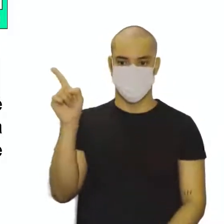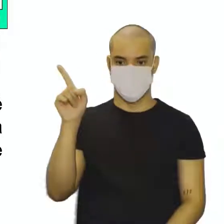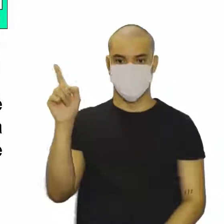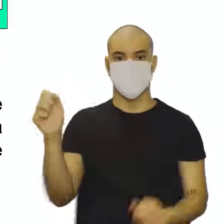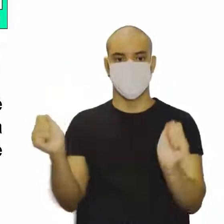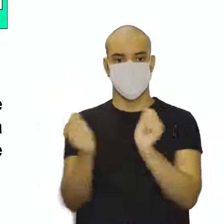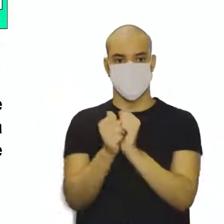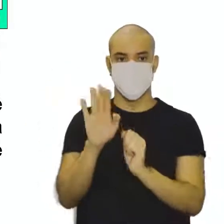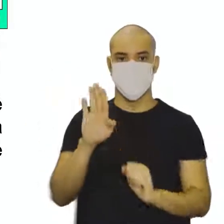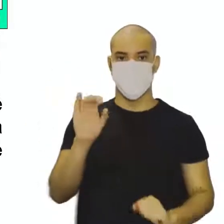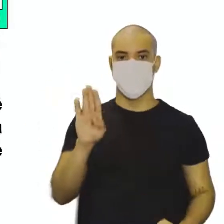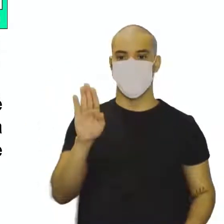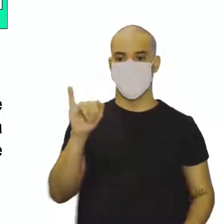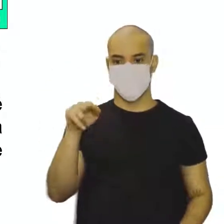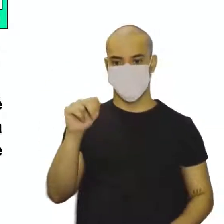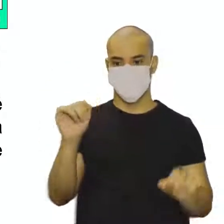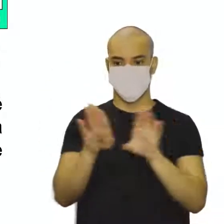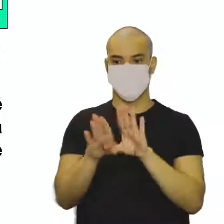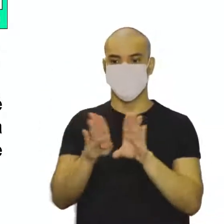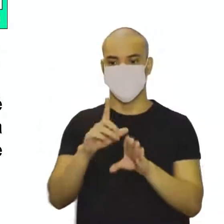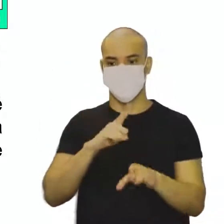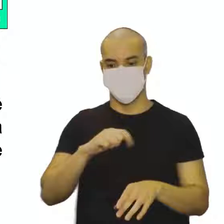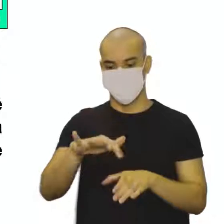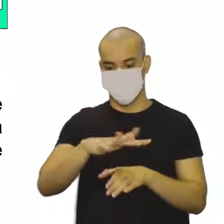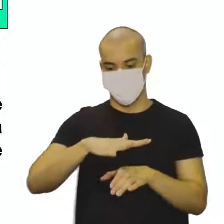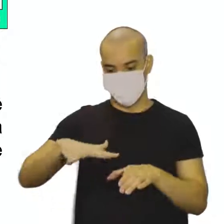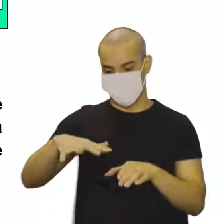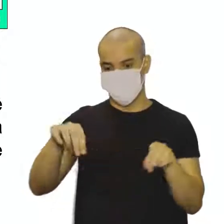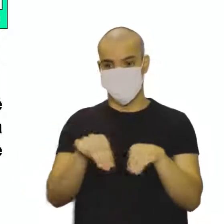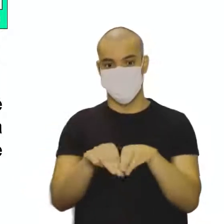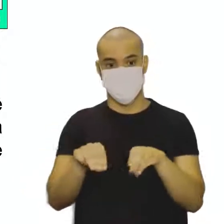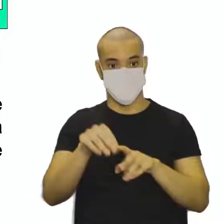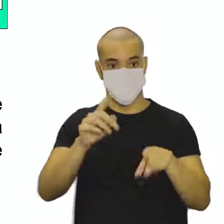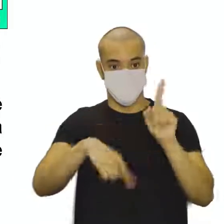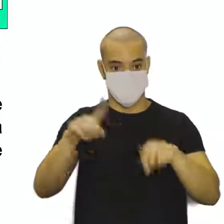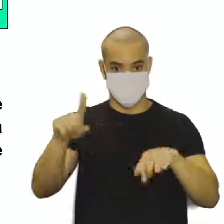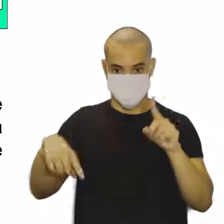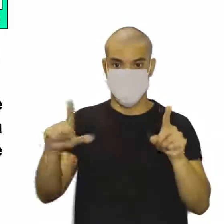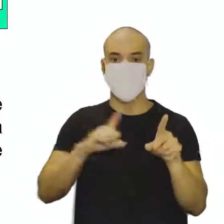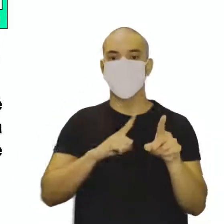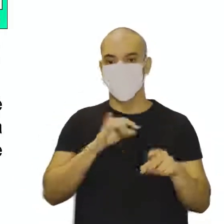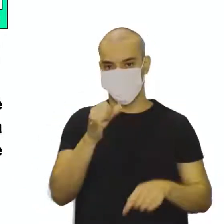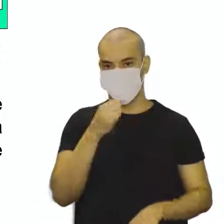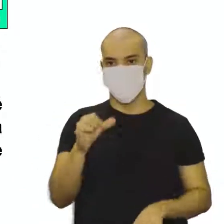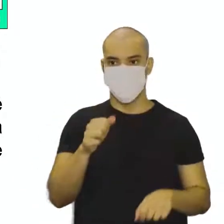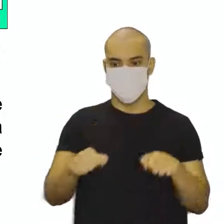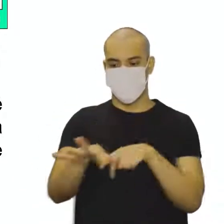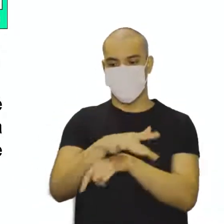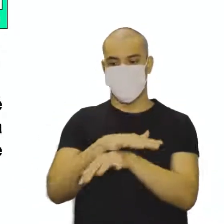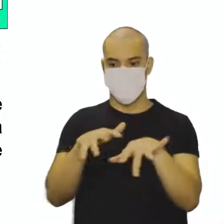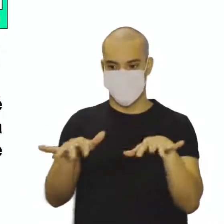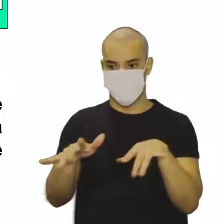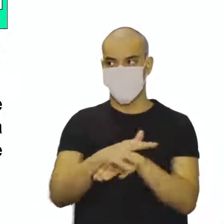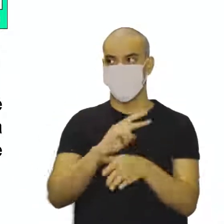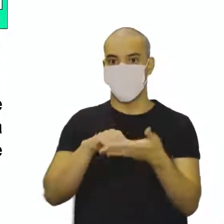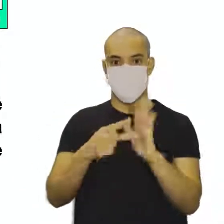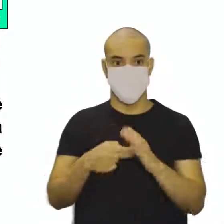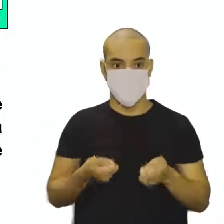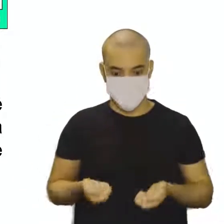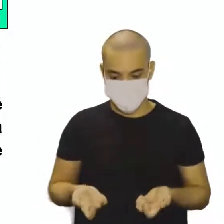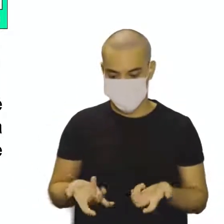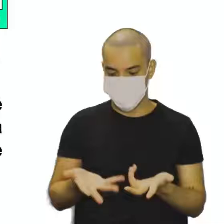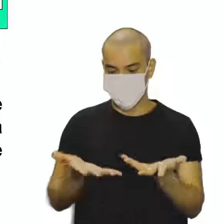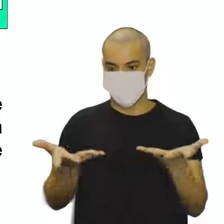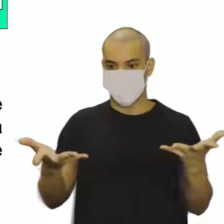uma bobina, e eu tenho campo magnético variável, eu vou ter passagem de corrente. Ou seja, eu estou induzindo